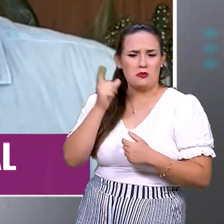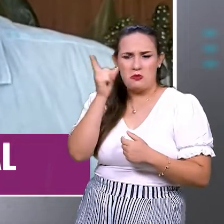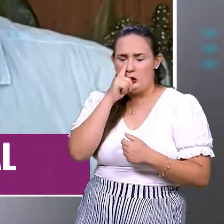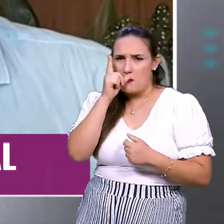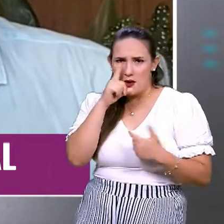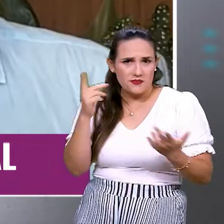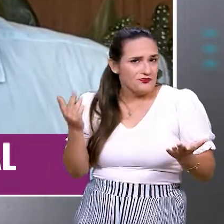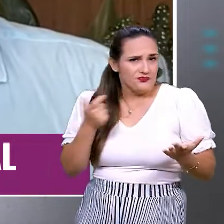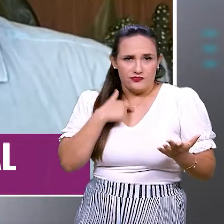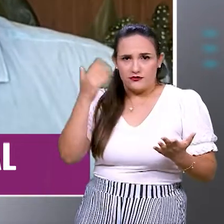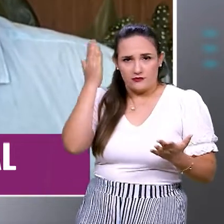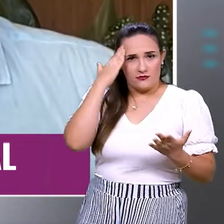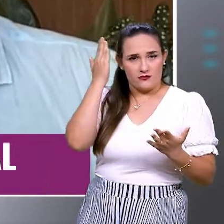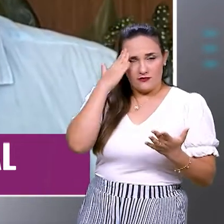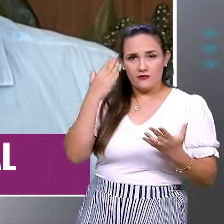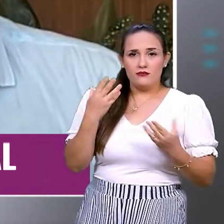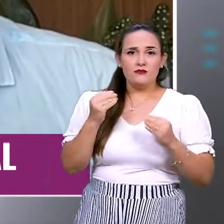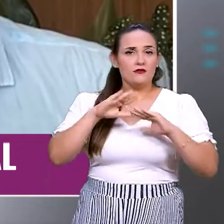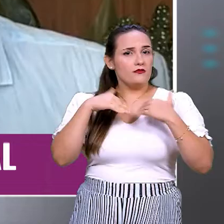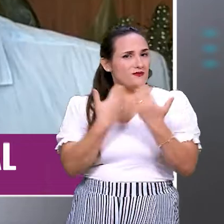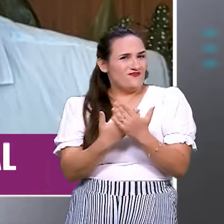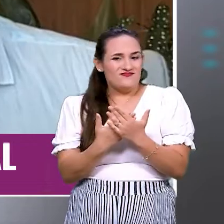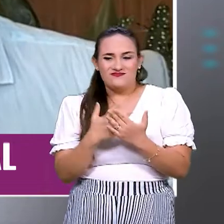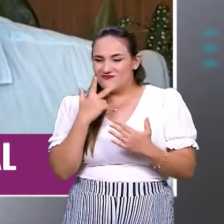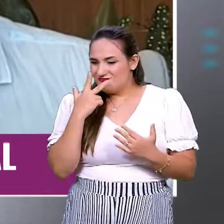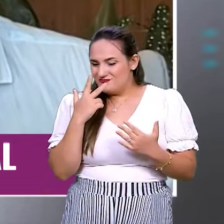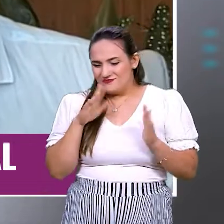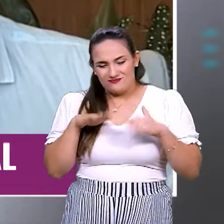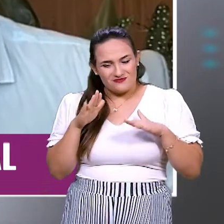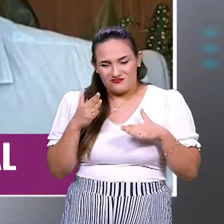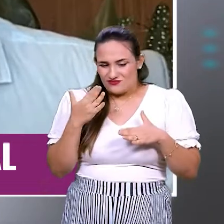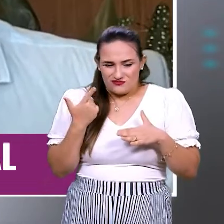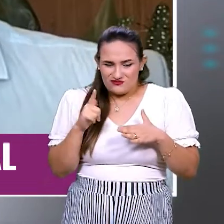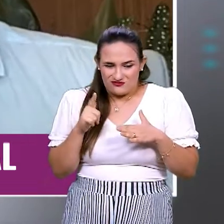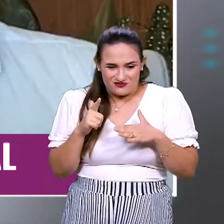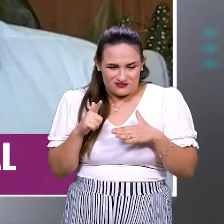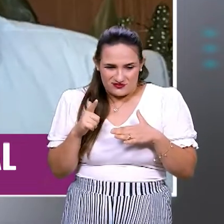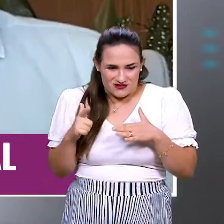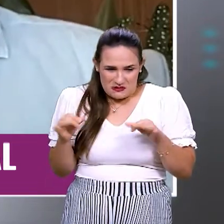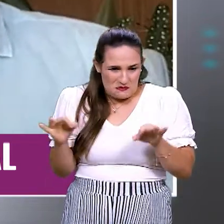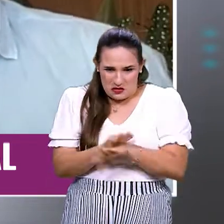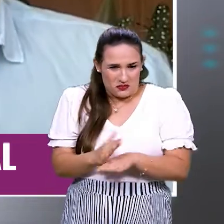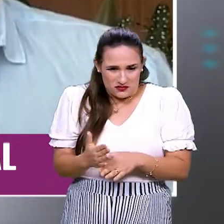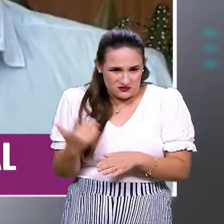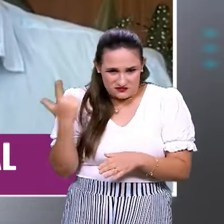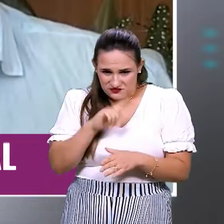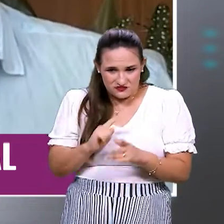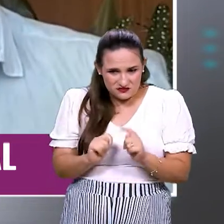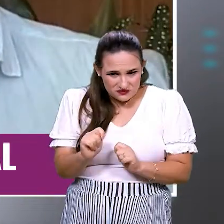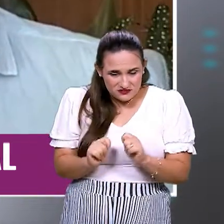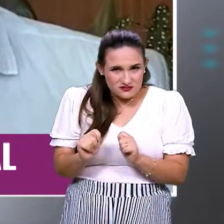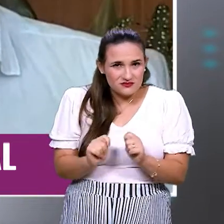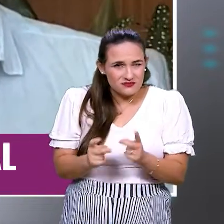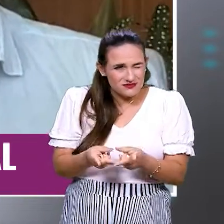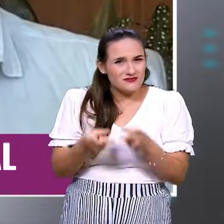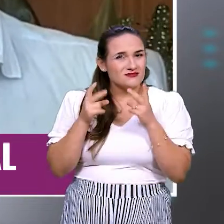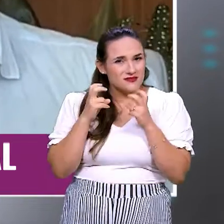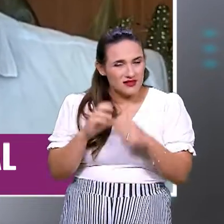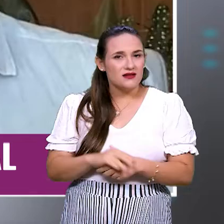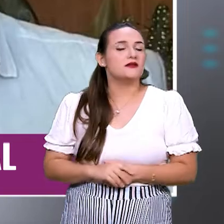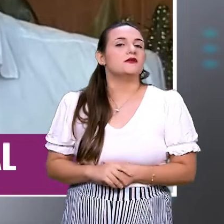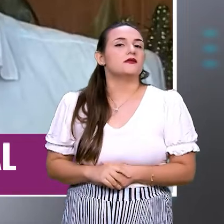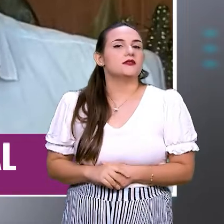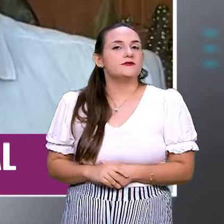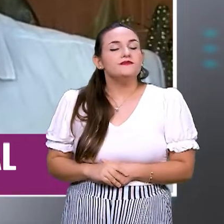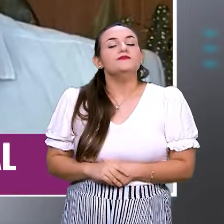e eu sei como que as escolas, talvez, elas não estejam realmente tão preparadas para receber, lidar e